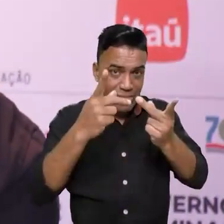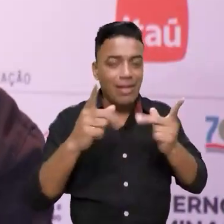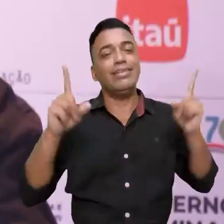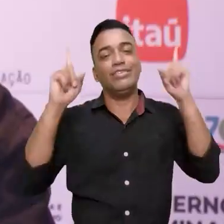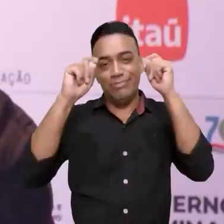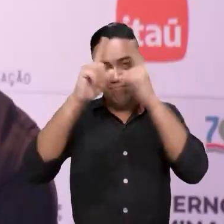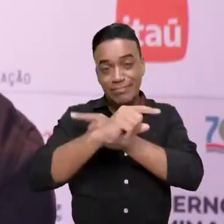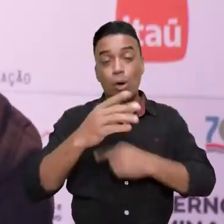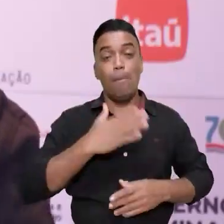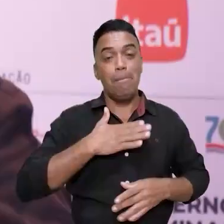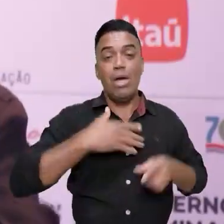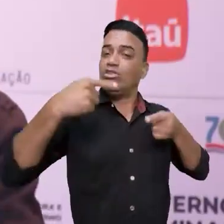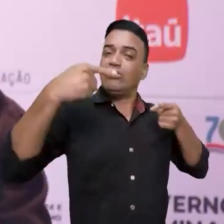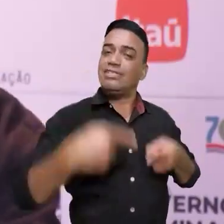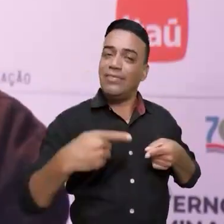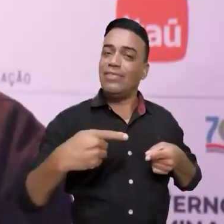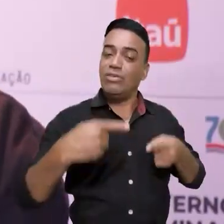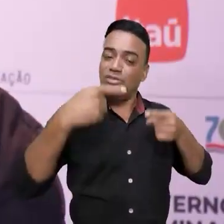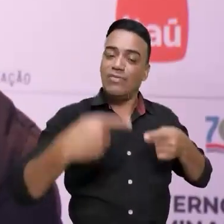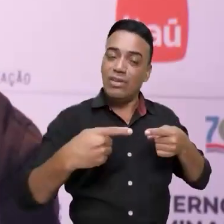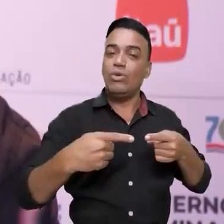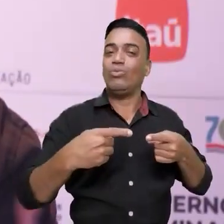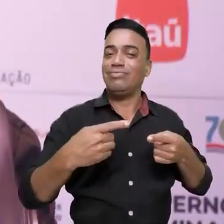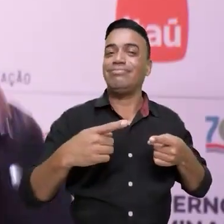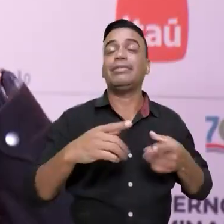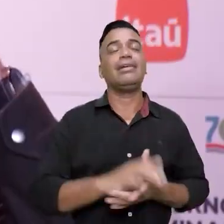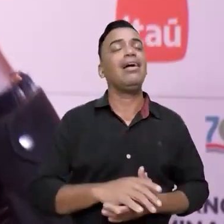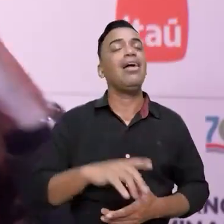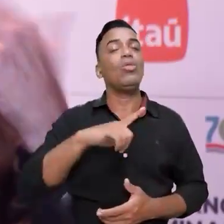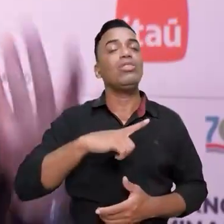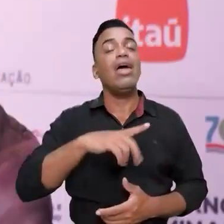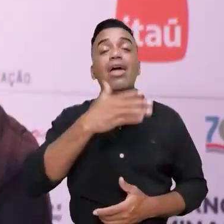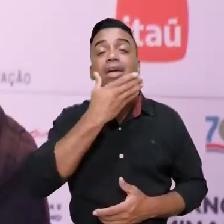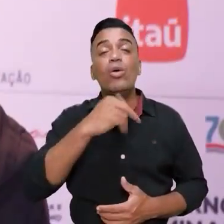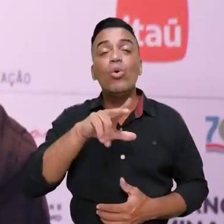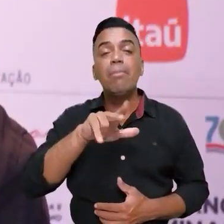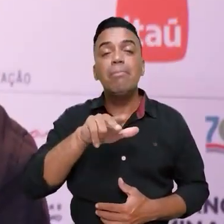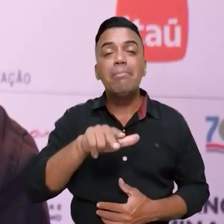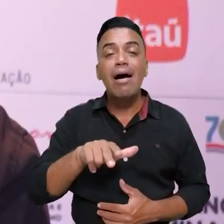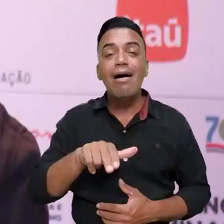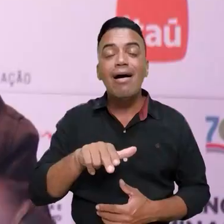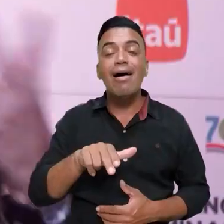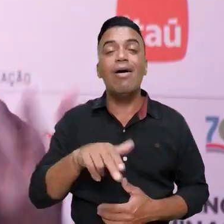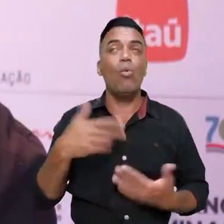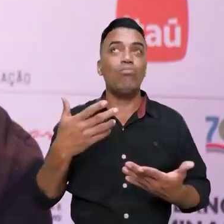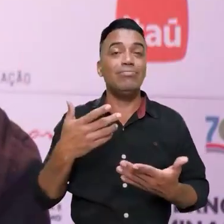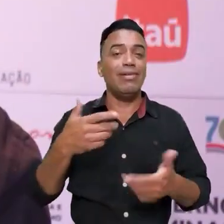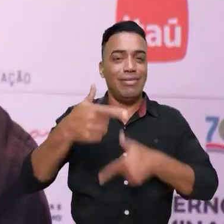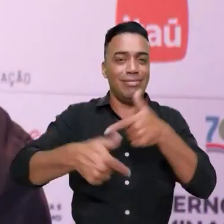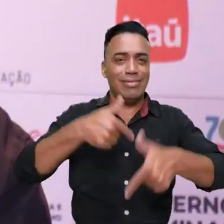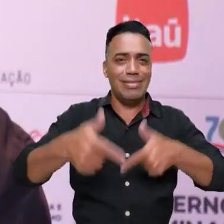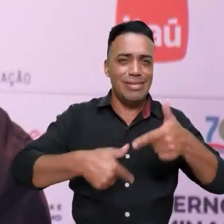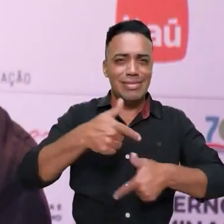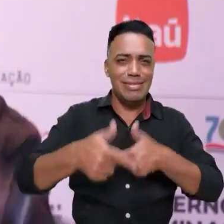assim, esse é o meu desafio, né, de dificuldades. E eu tenho um irmão que é CEO, enfim, ele